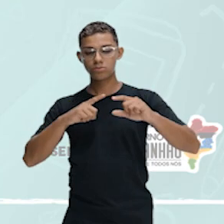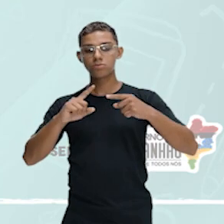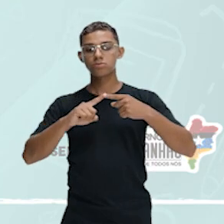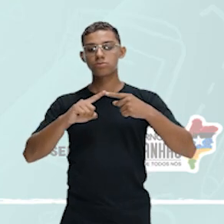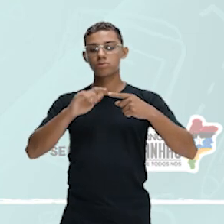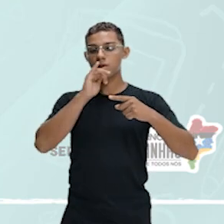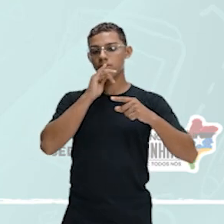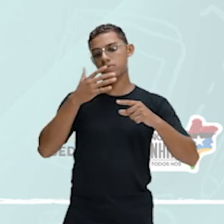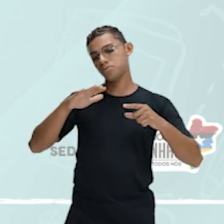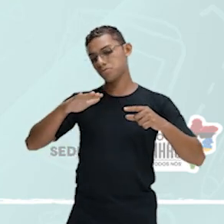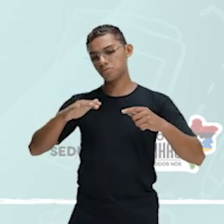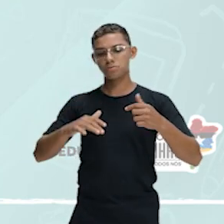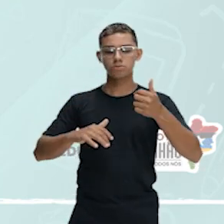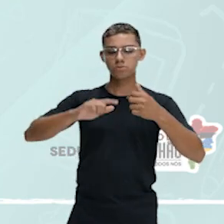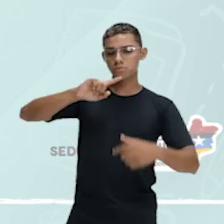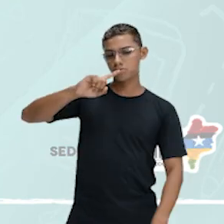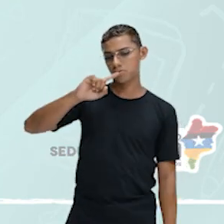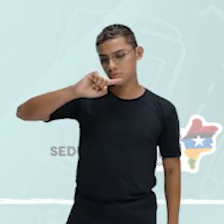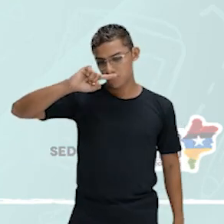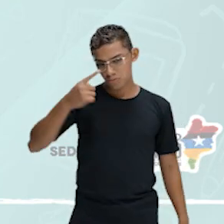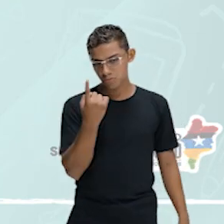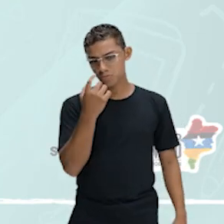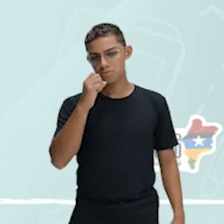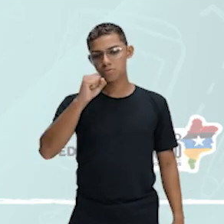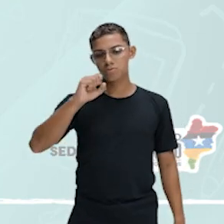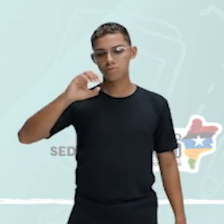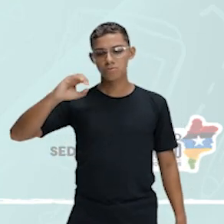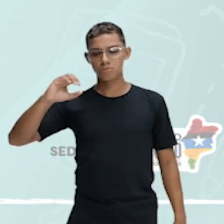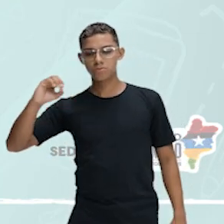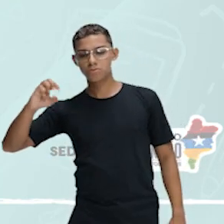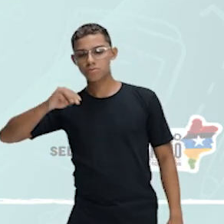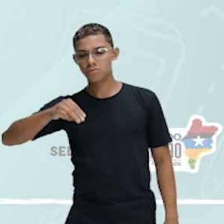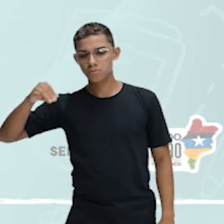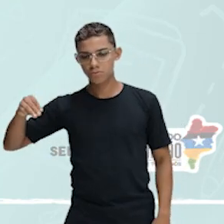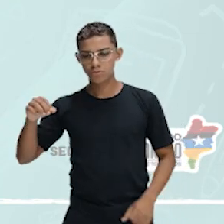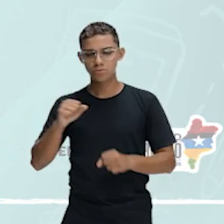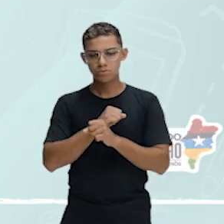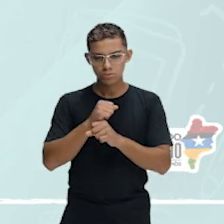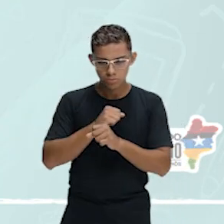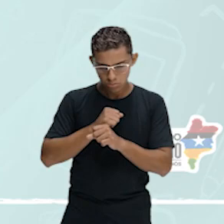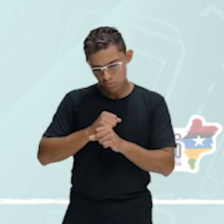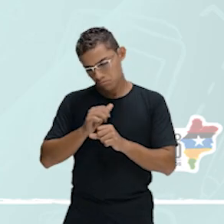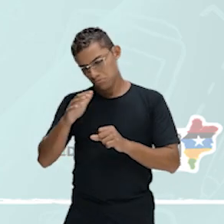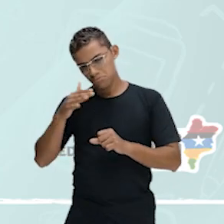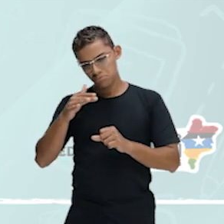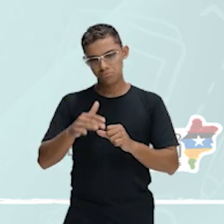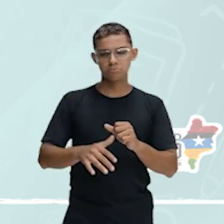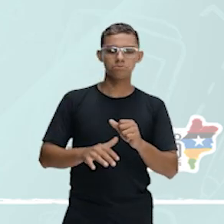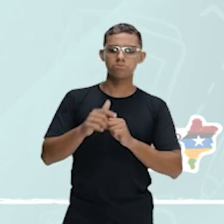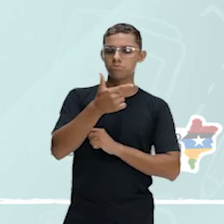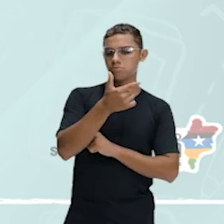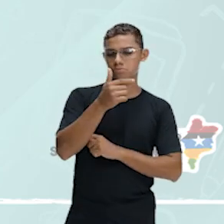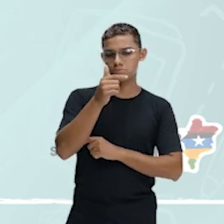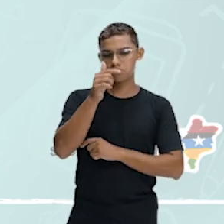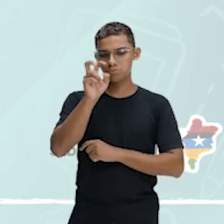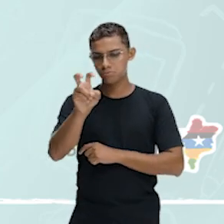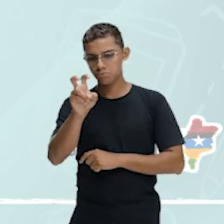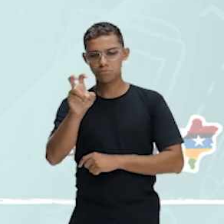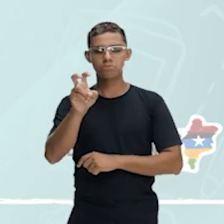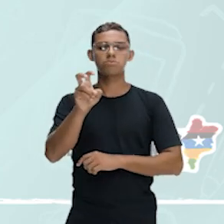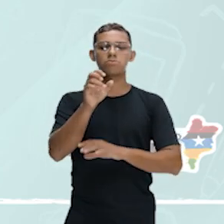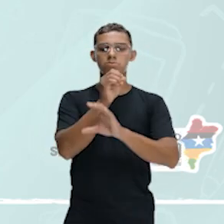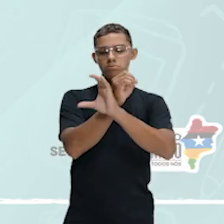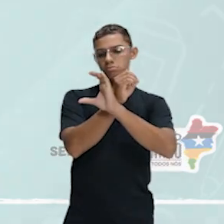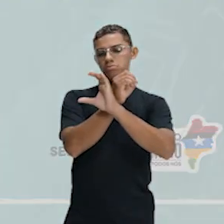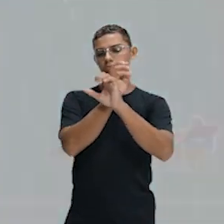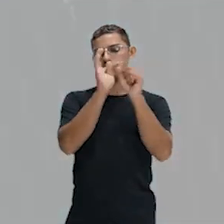queda de cerca de 1.800 milímetros, né, por ano, chuva, bastante. Então, a pluviosidade é